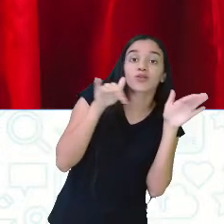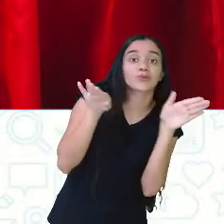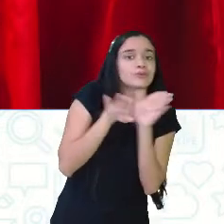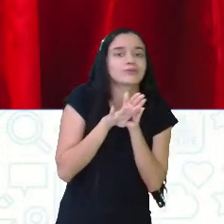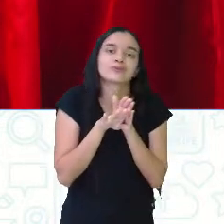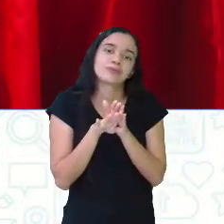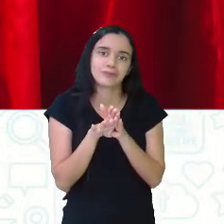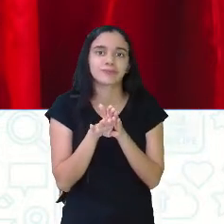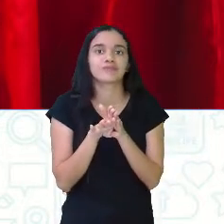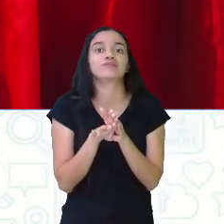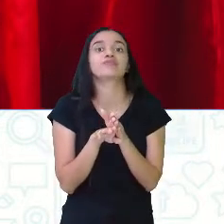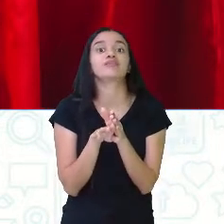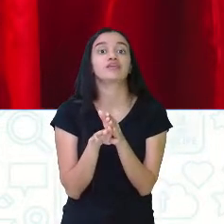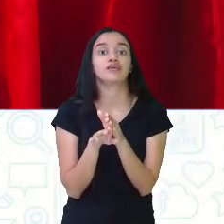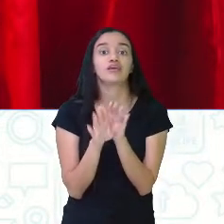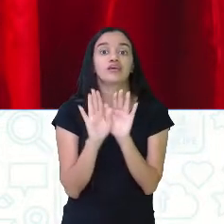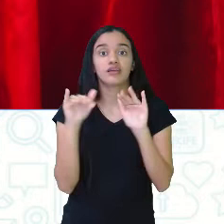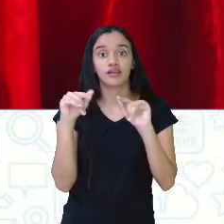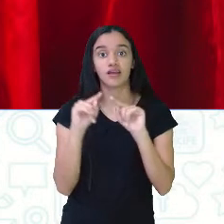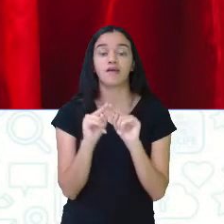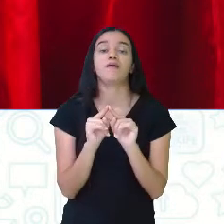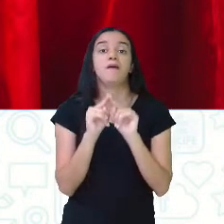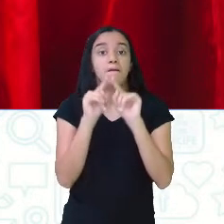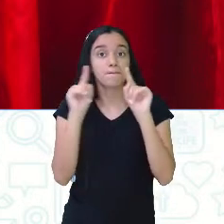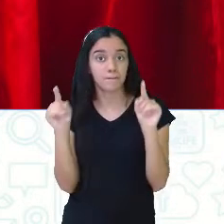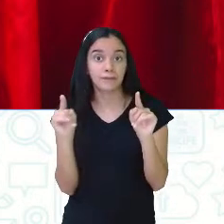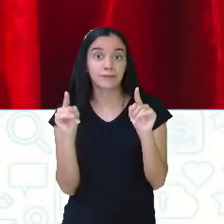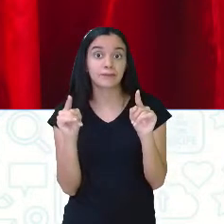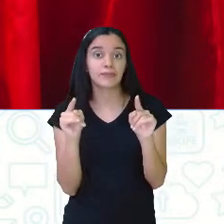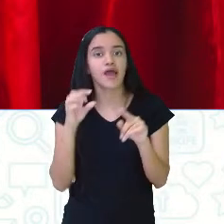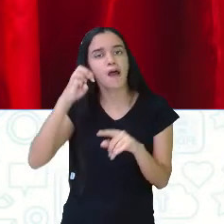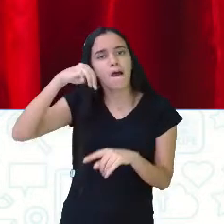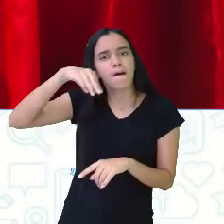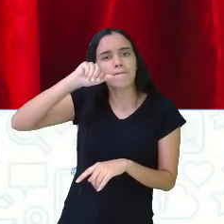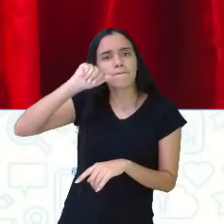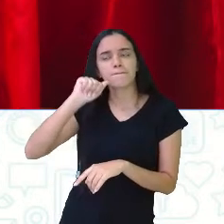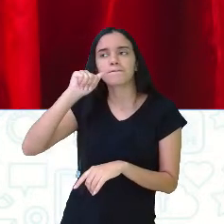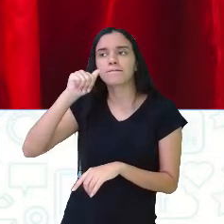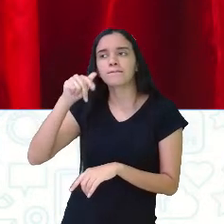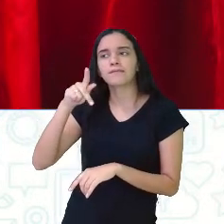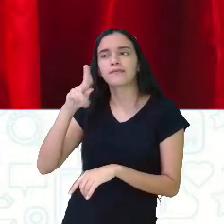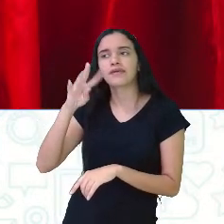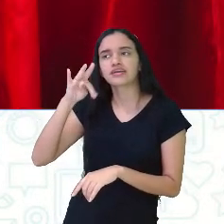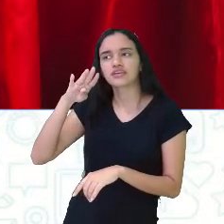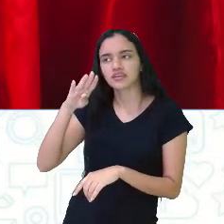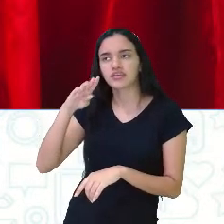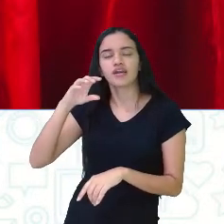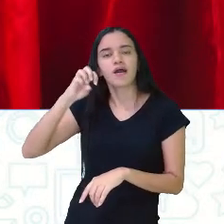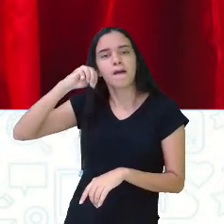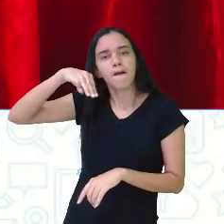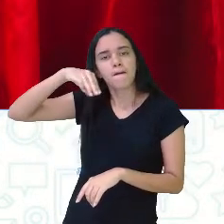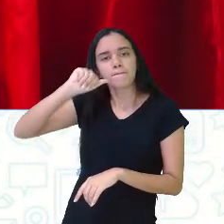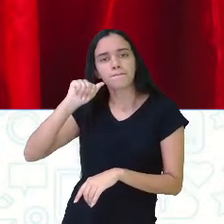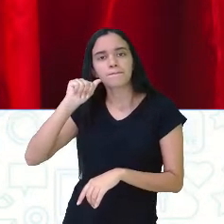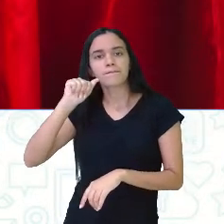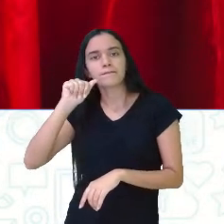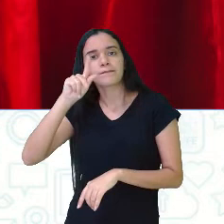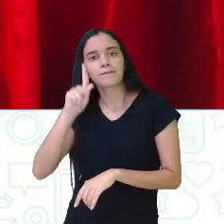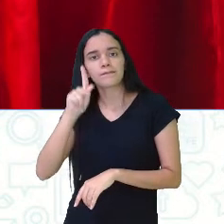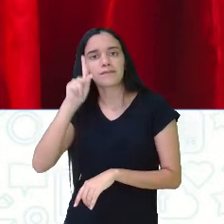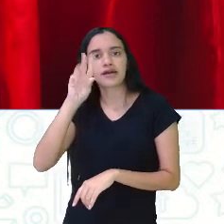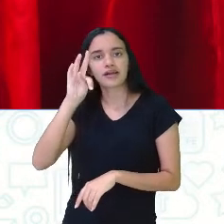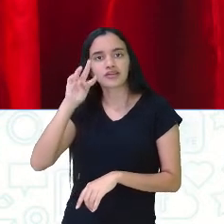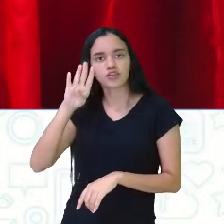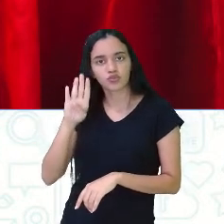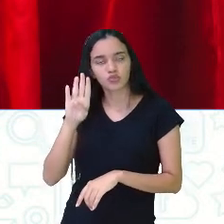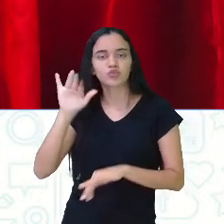tempo. Maktub, pensou. Maktub é uma palavra em árabe que significa tinha